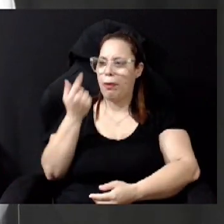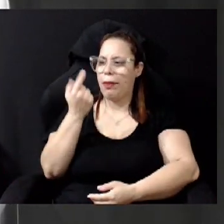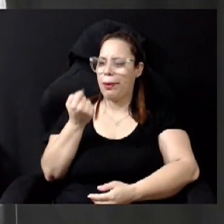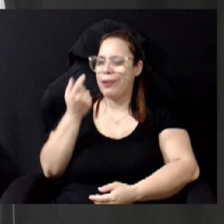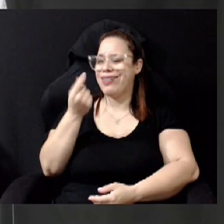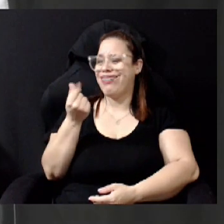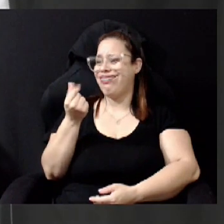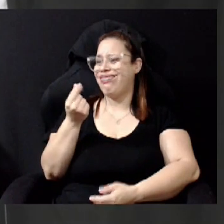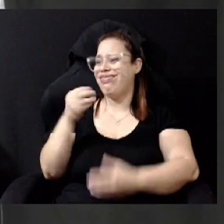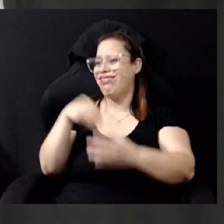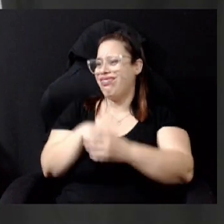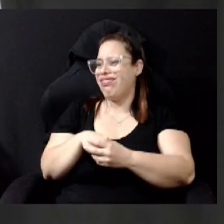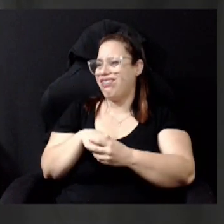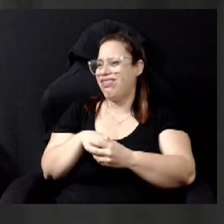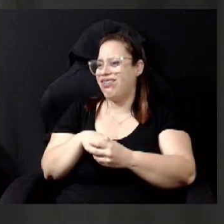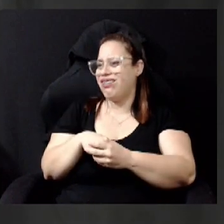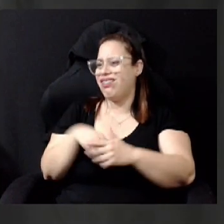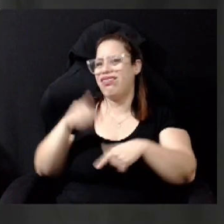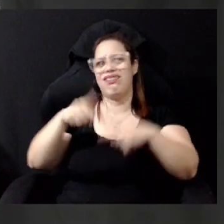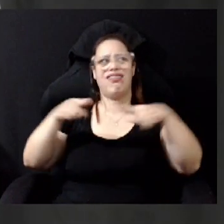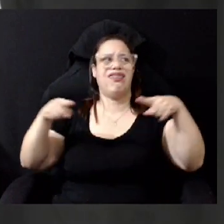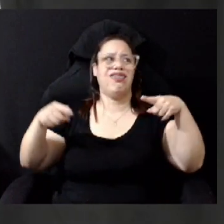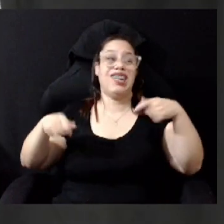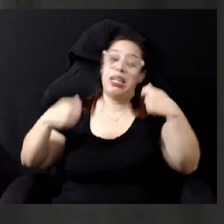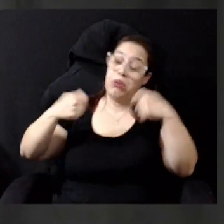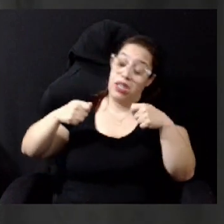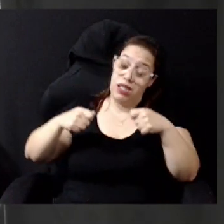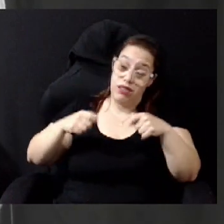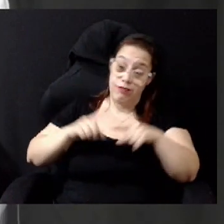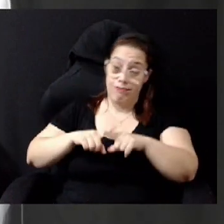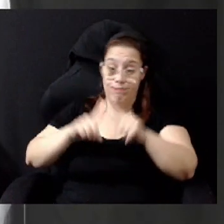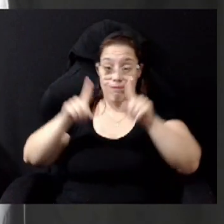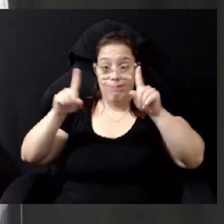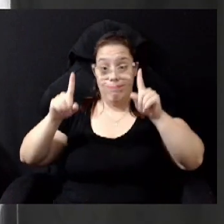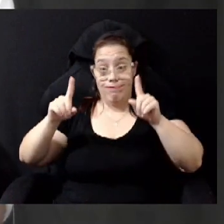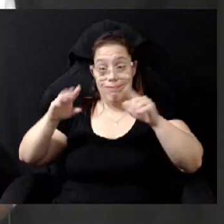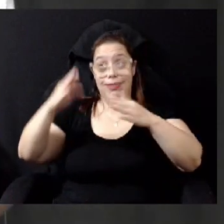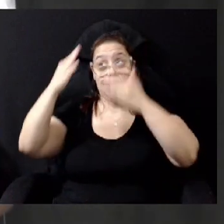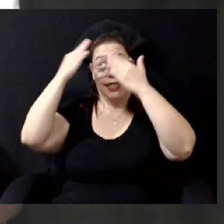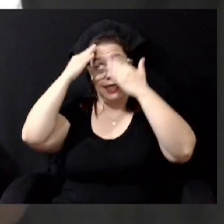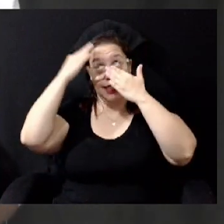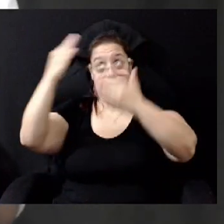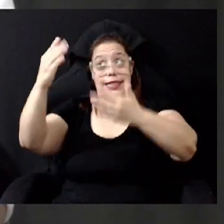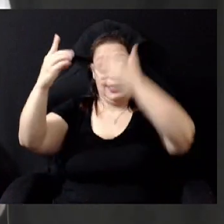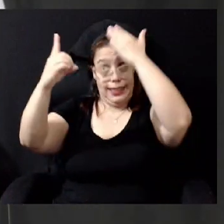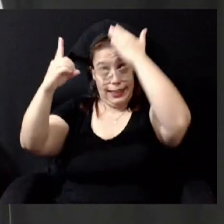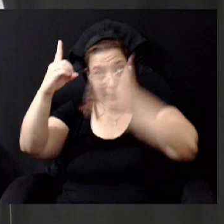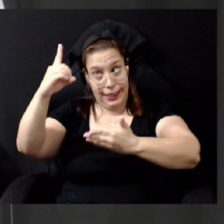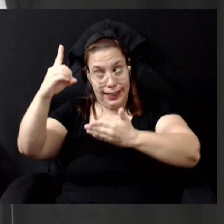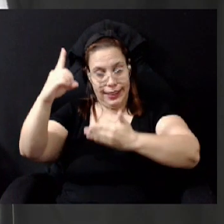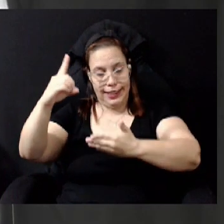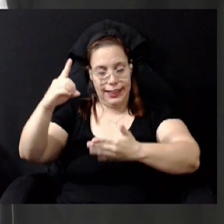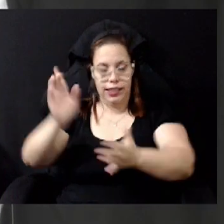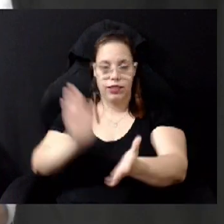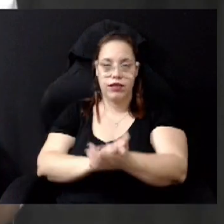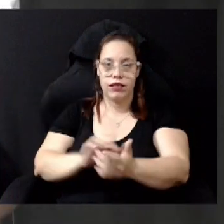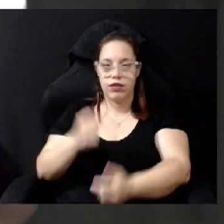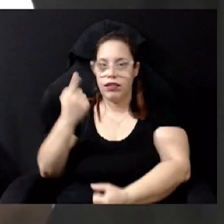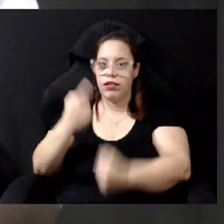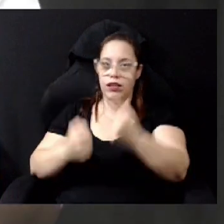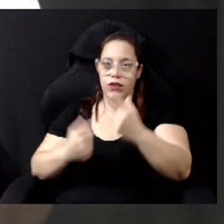da quantidade de coisas que são necessárias. Mas em tudo dai graças. É muito importante porque de uma forma ou de outra a gente tem